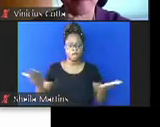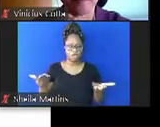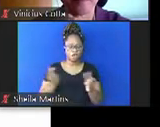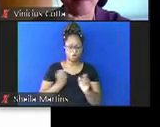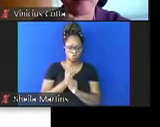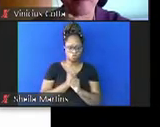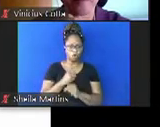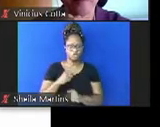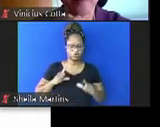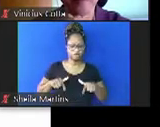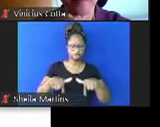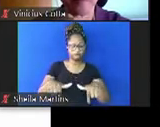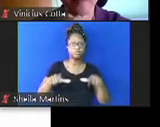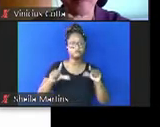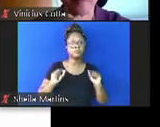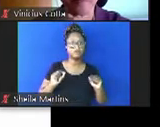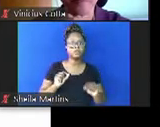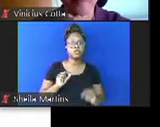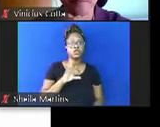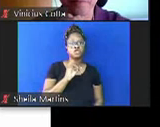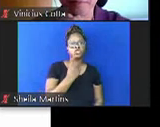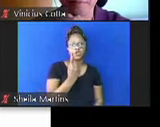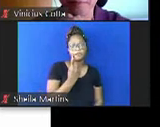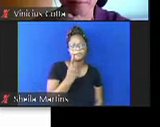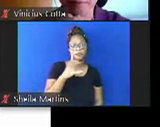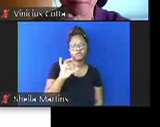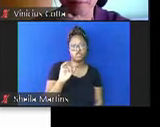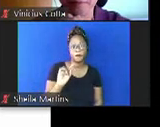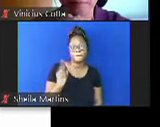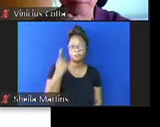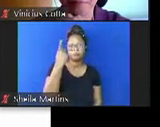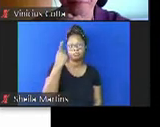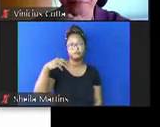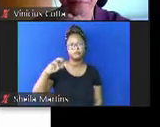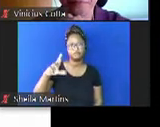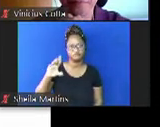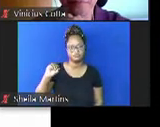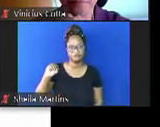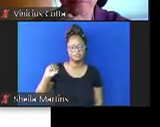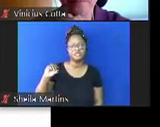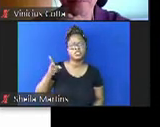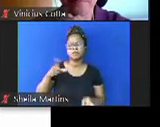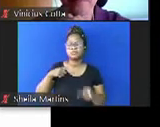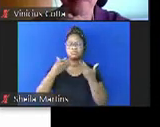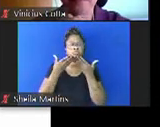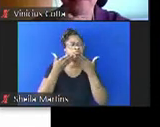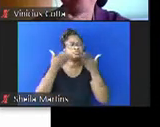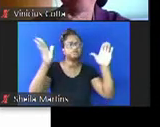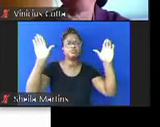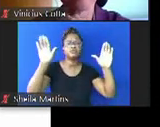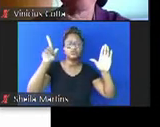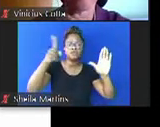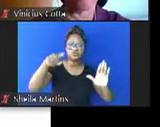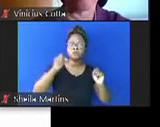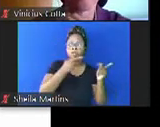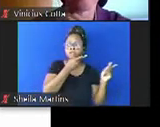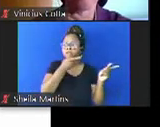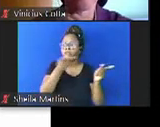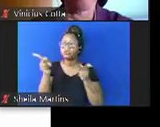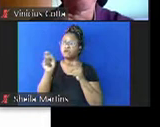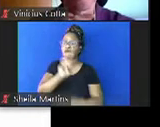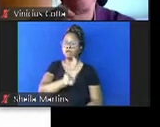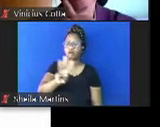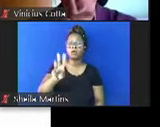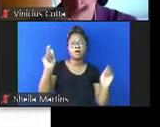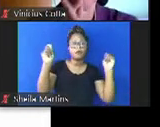aplicação da 1º de março, né, e sempre tem aplicações abertas. Então, eu indico que vocês visitem esse website para terem